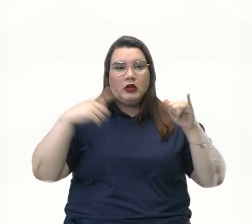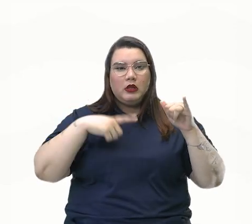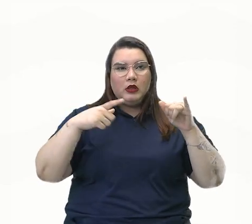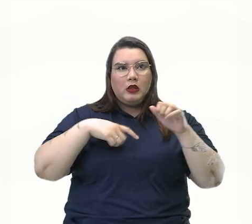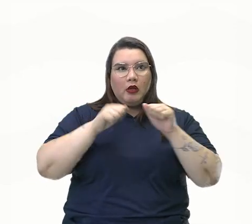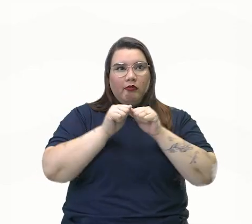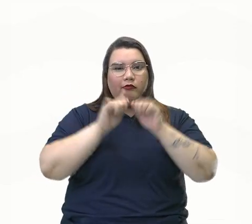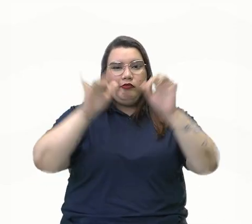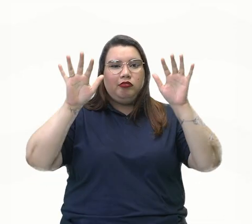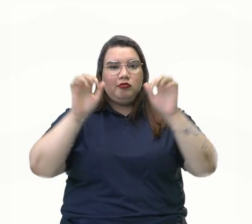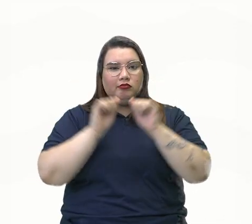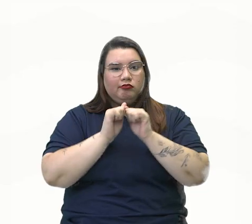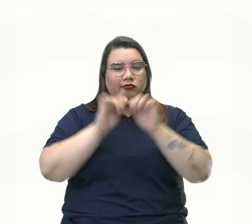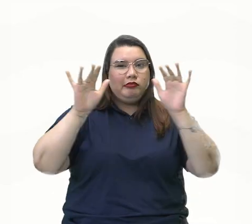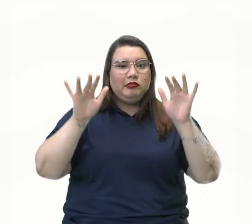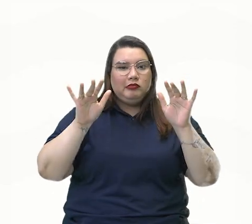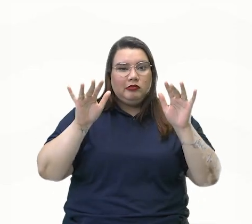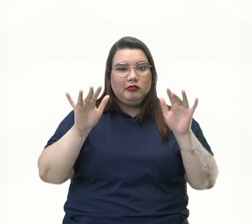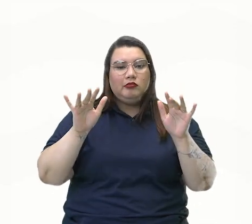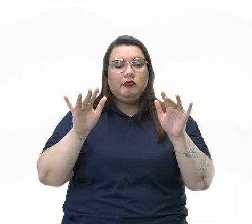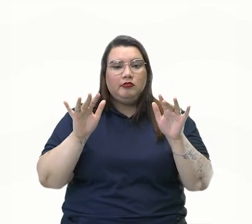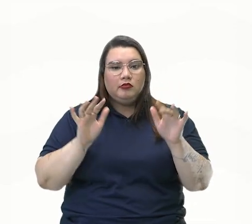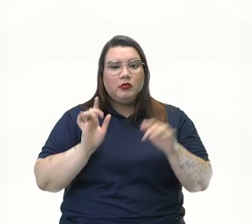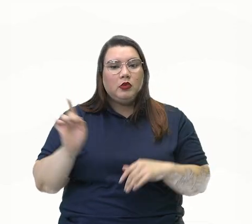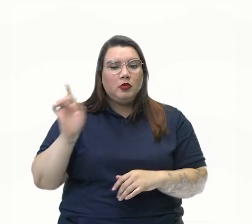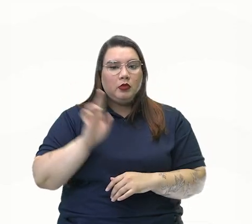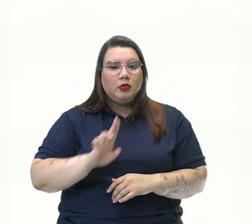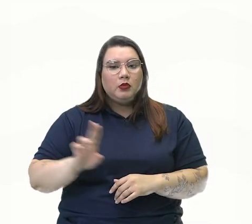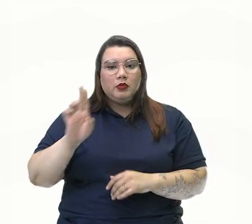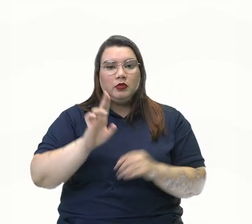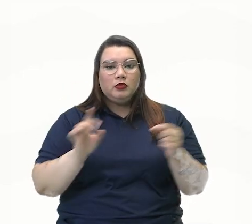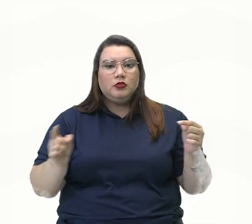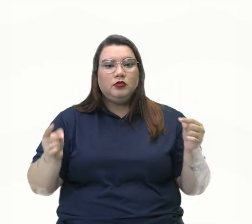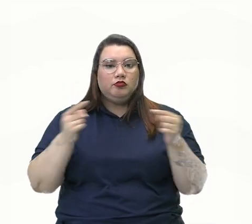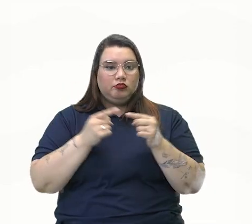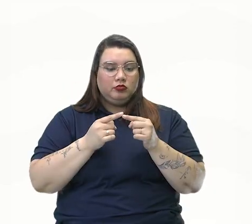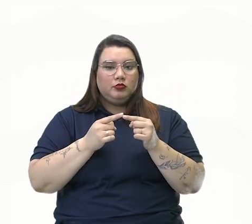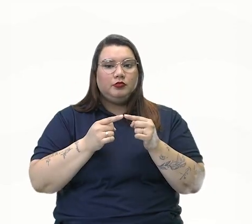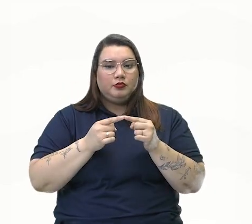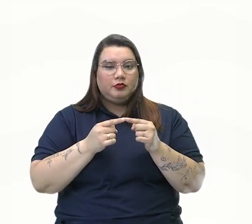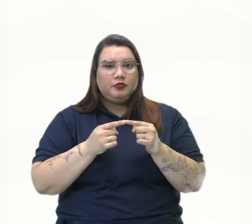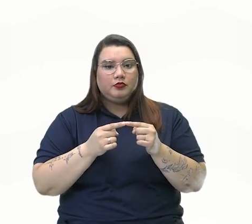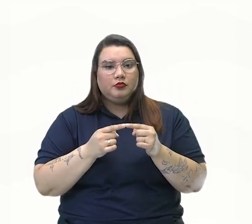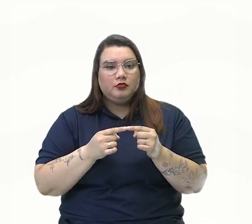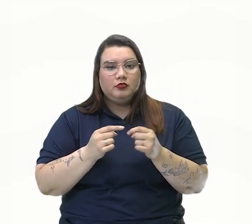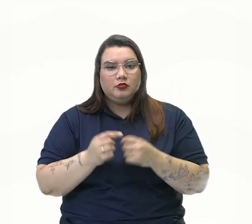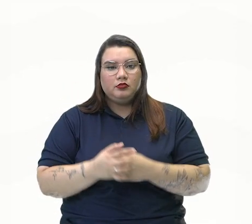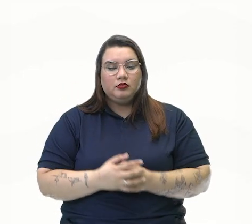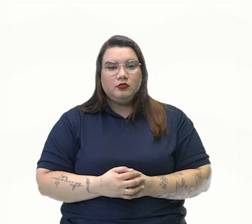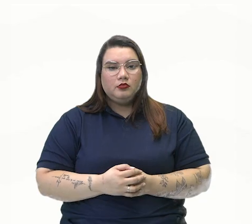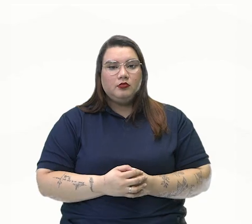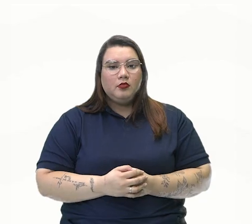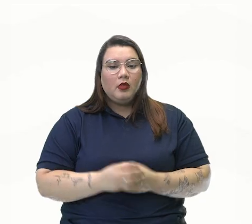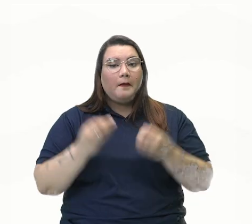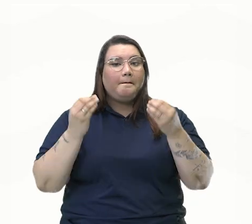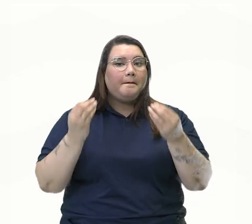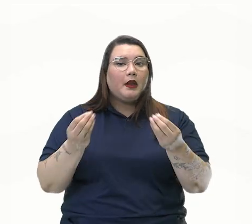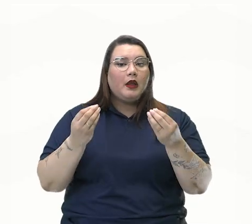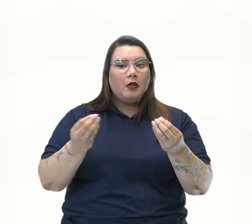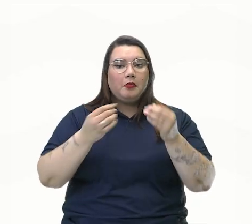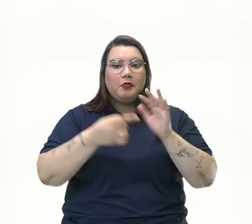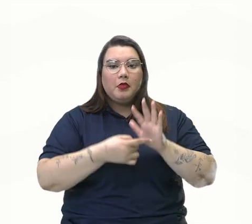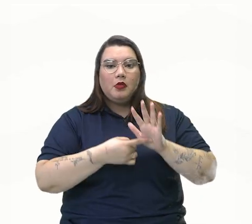faíscas. Olha só, Hertz, ele já usou circuitos elétricos que produziam